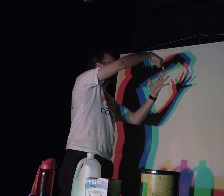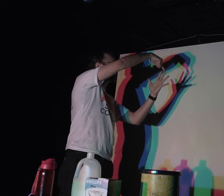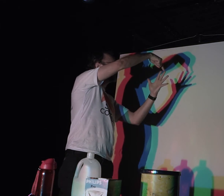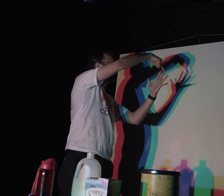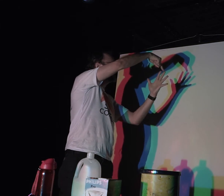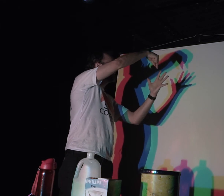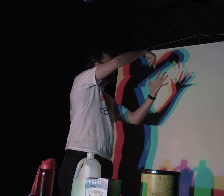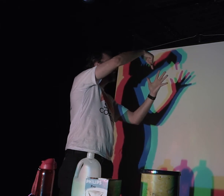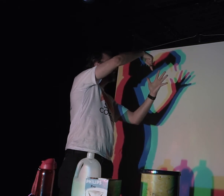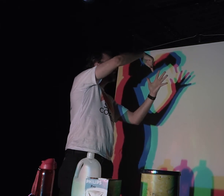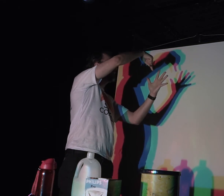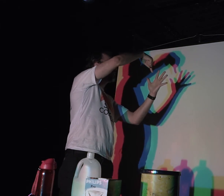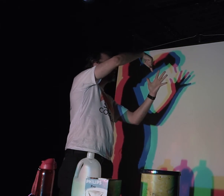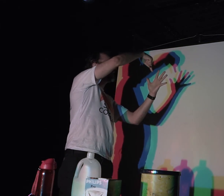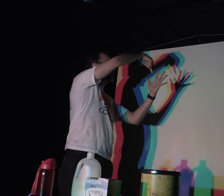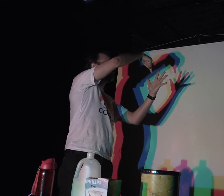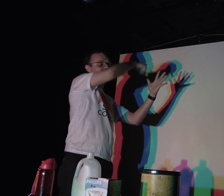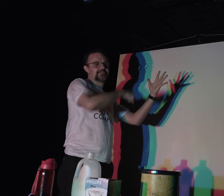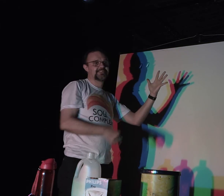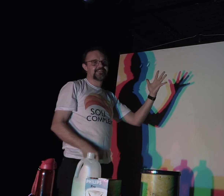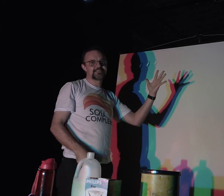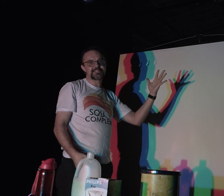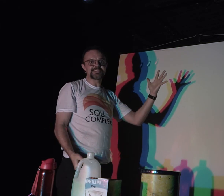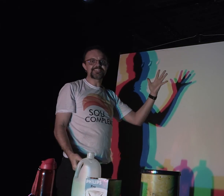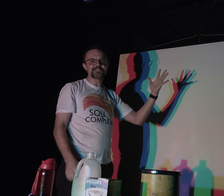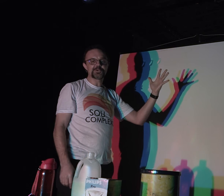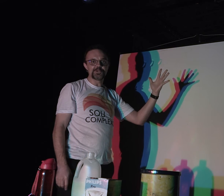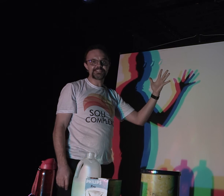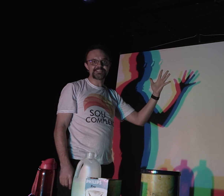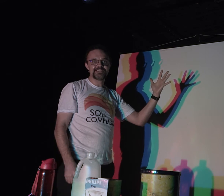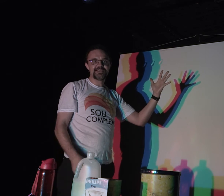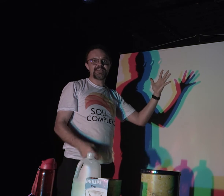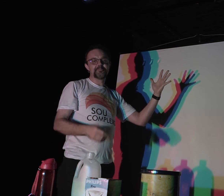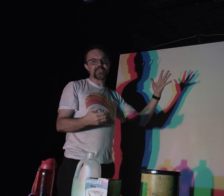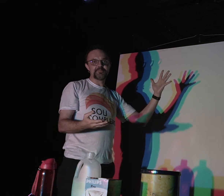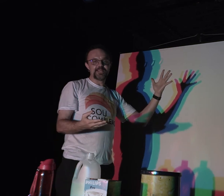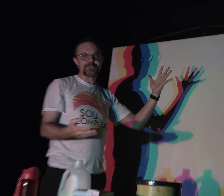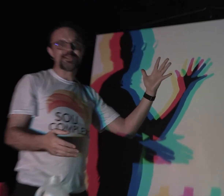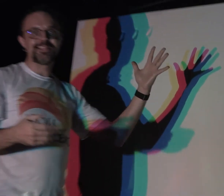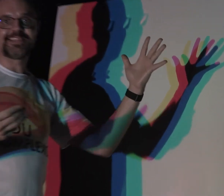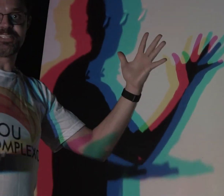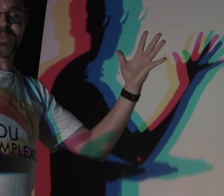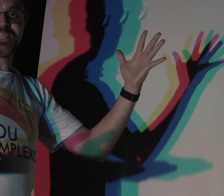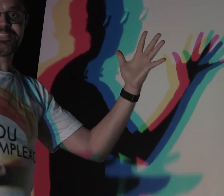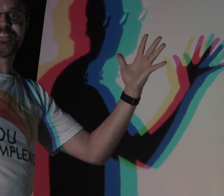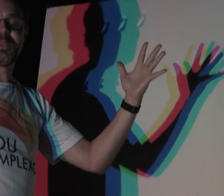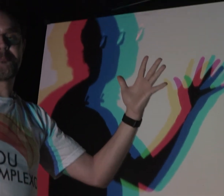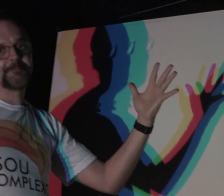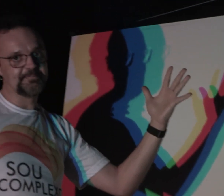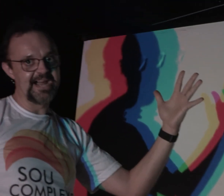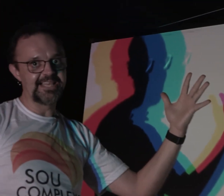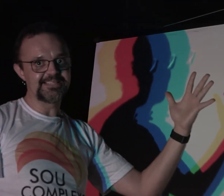o magenta e o amarelo, que são as 3 cores pigmento,